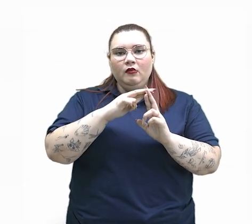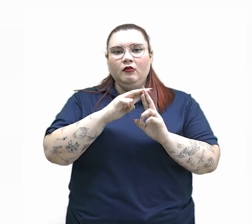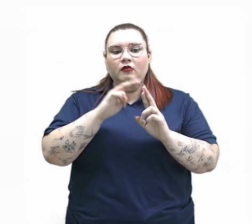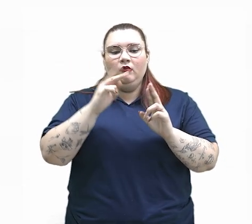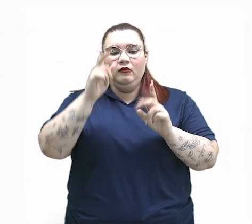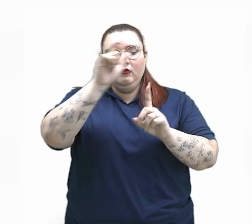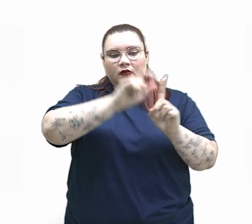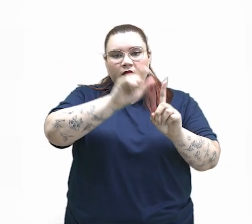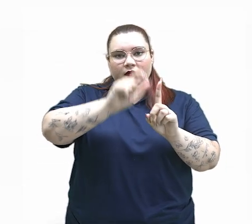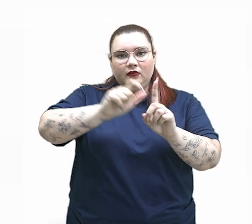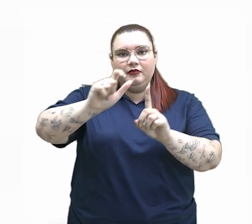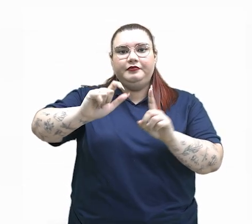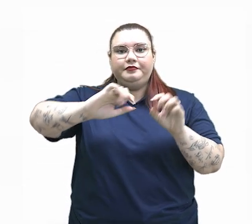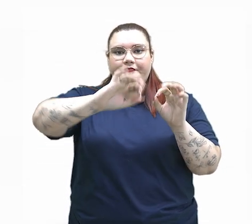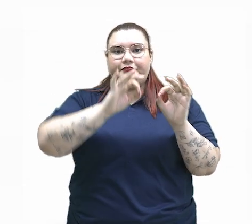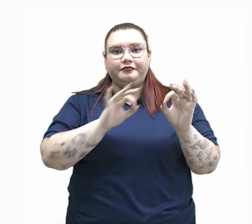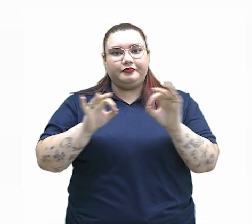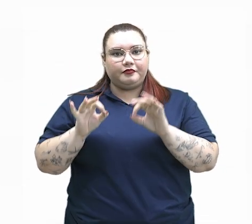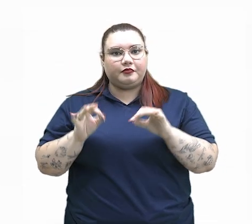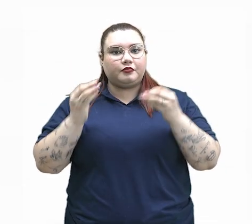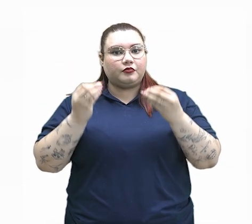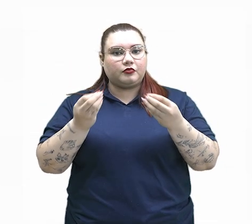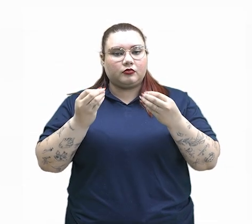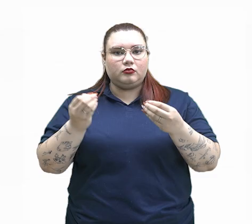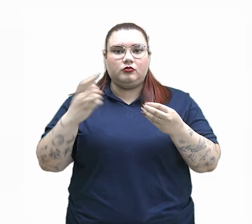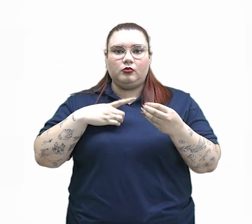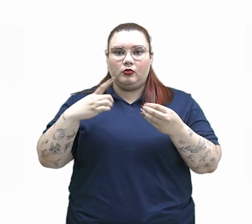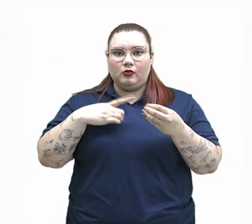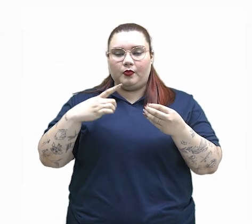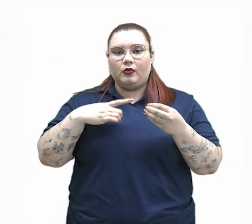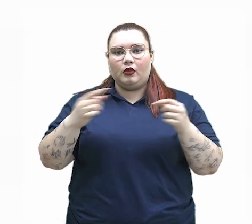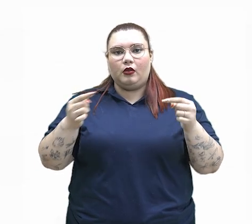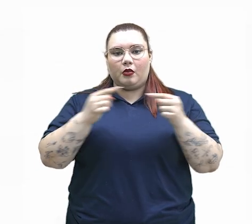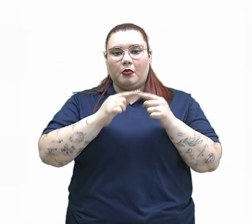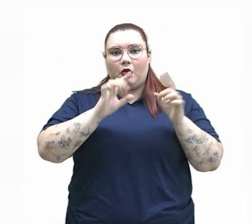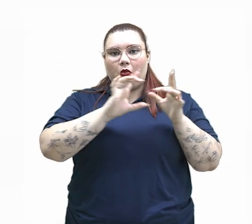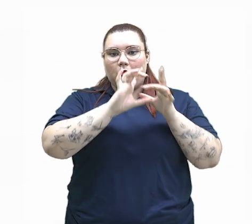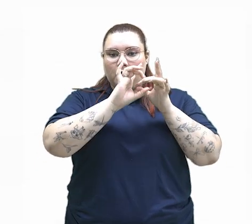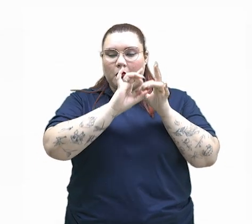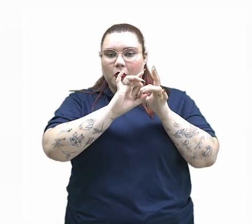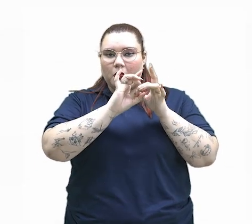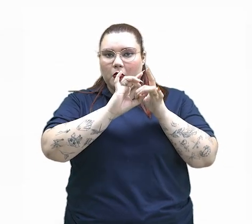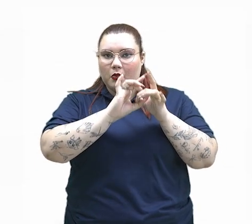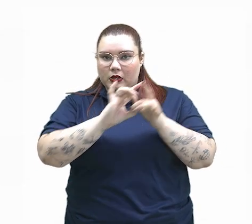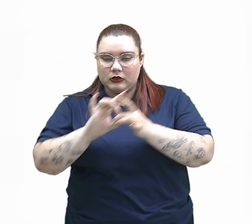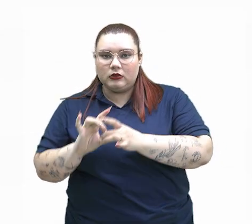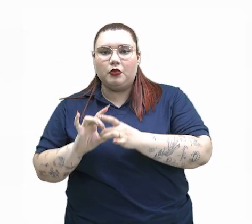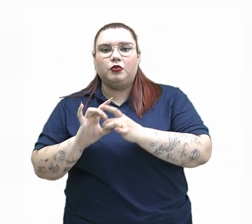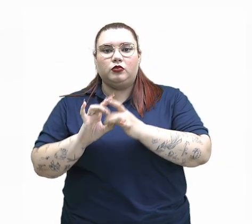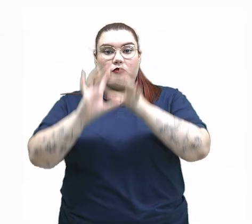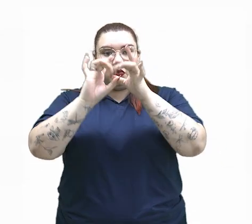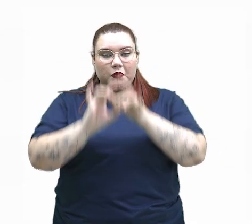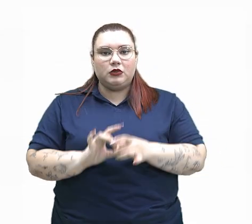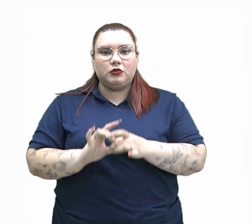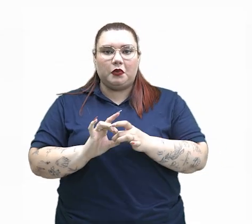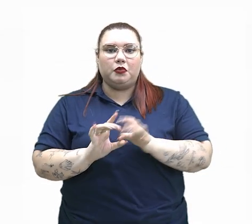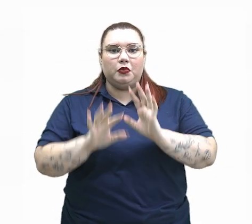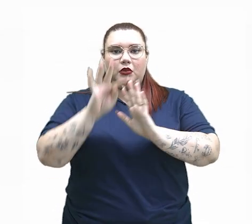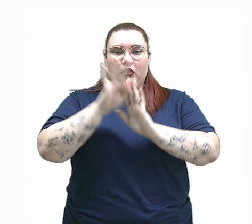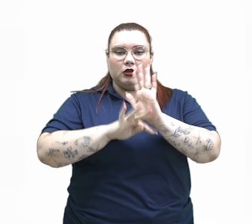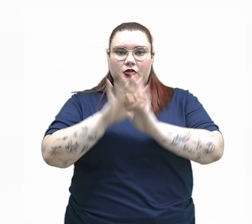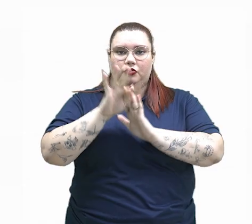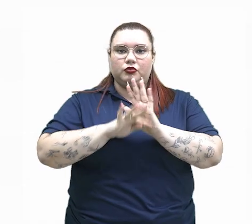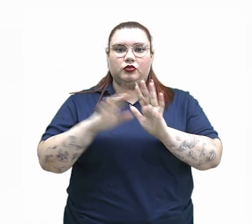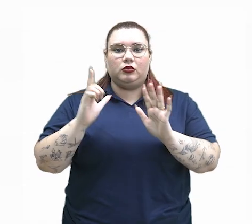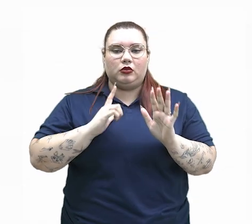sujeitos para que, ainda assim, que tenha, né, uma coesão, que tenha essa cola dentro do texto, essa ligação, esses